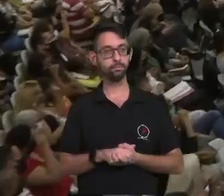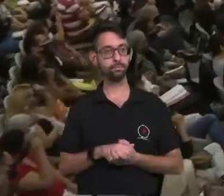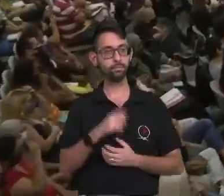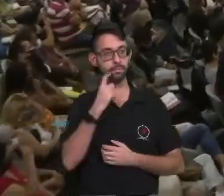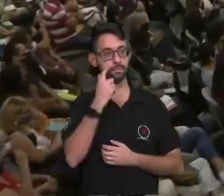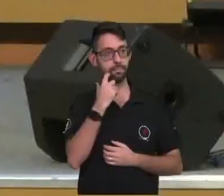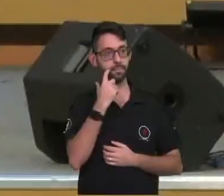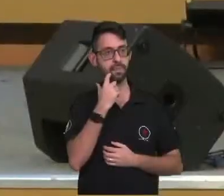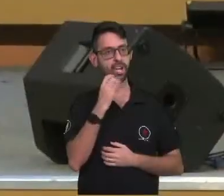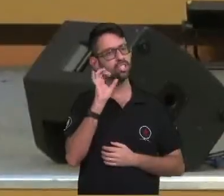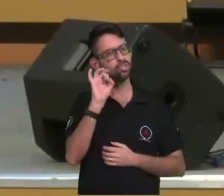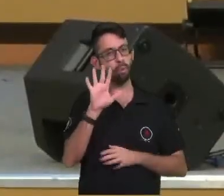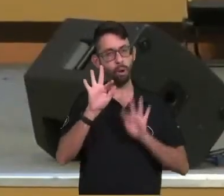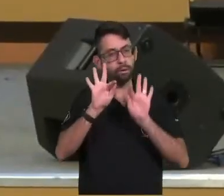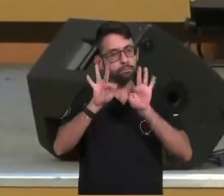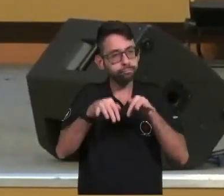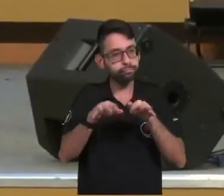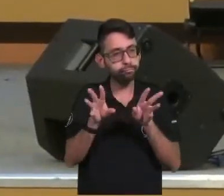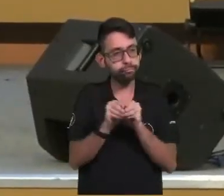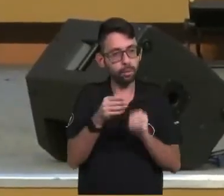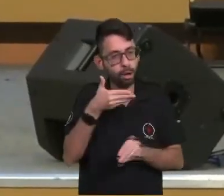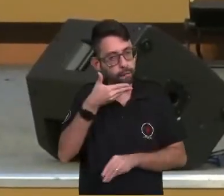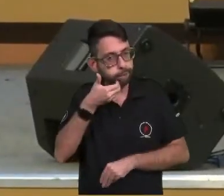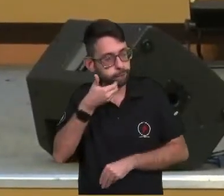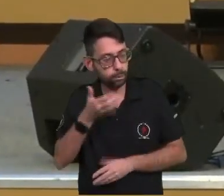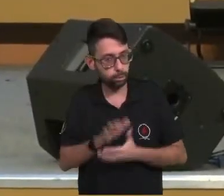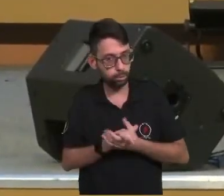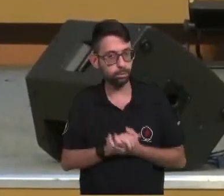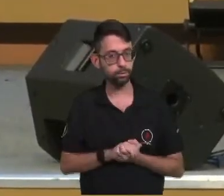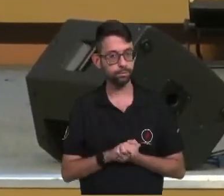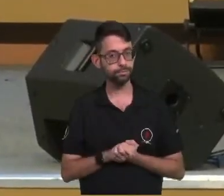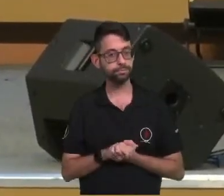Deixa eu terminar aqui, porque esse aqui vale a pena.